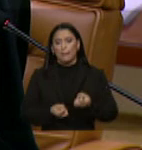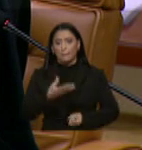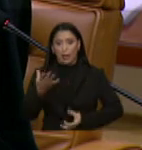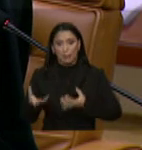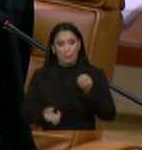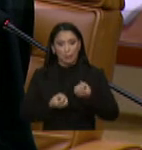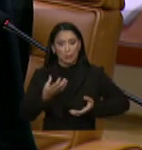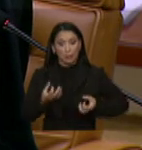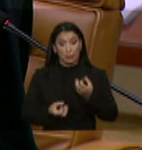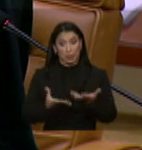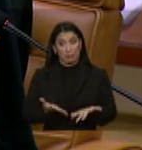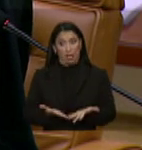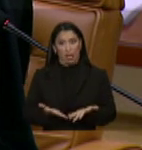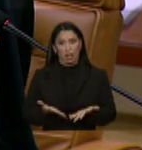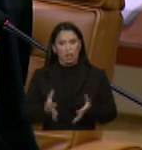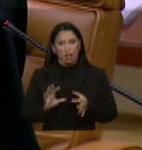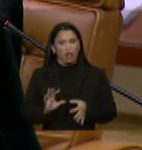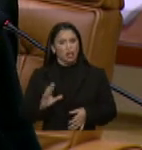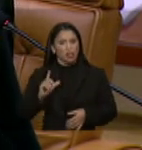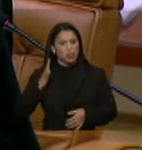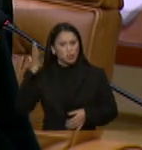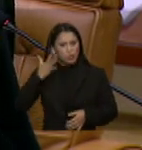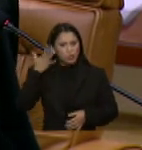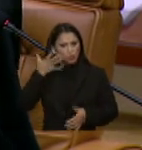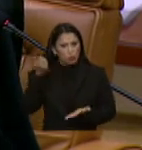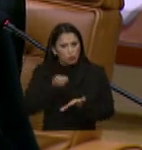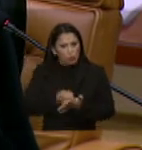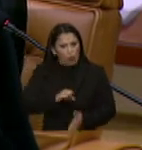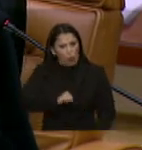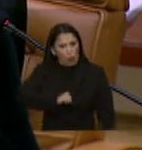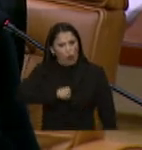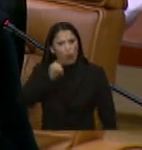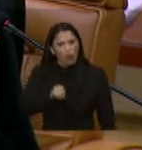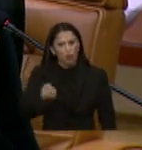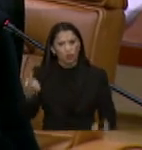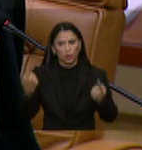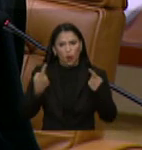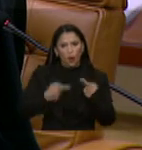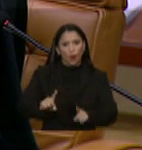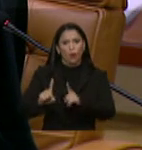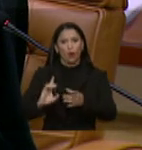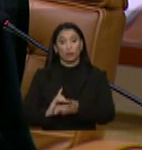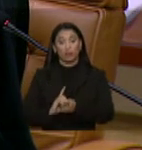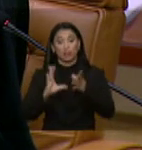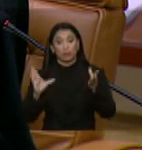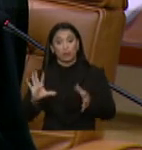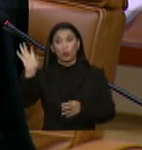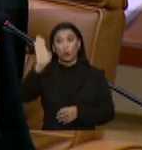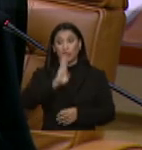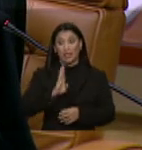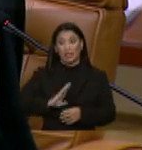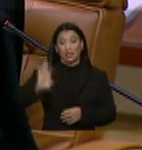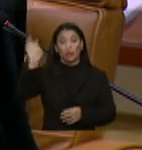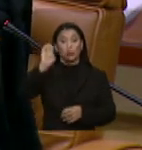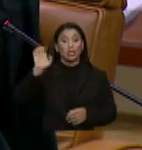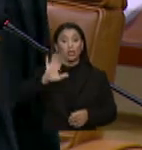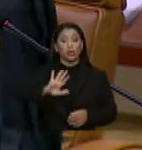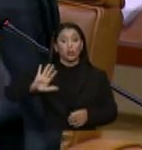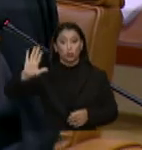discurso de ódio discurso antes democrático é do Brasil e da Europa Continental